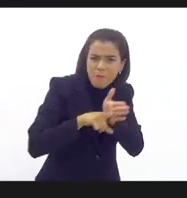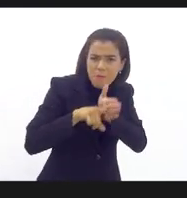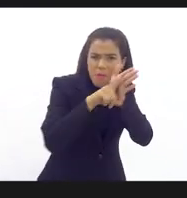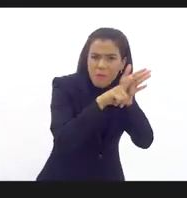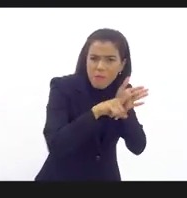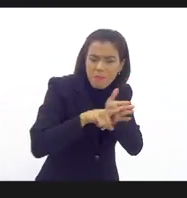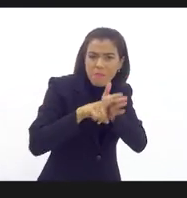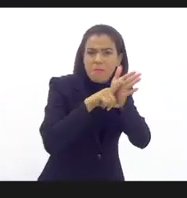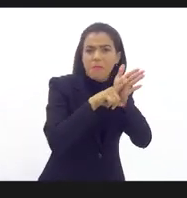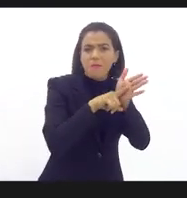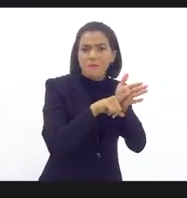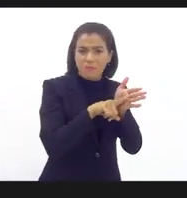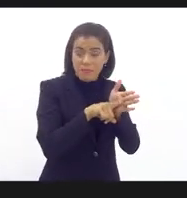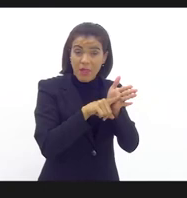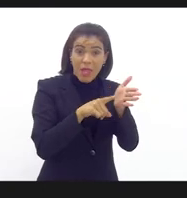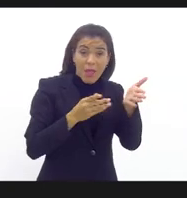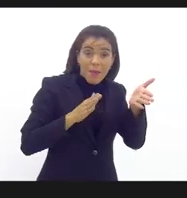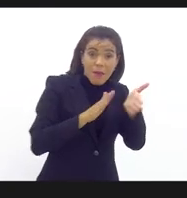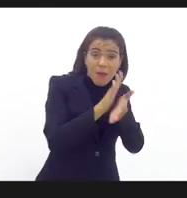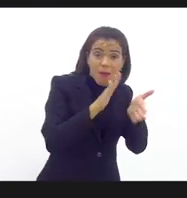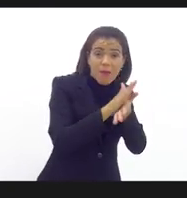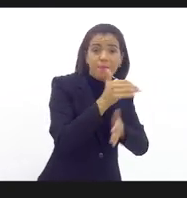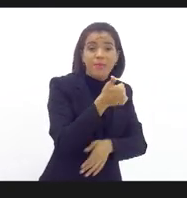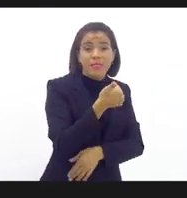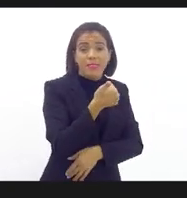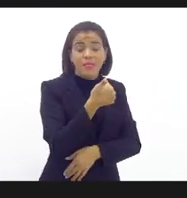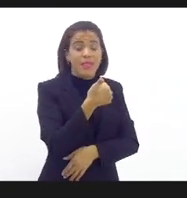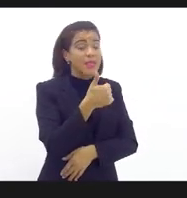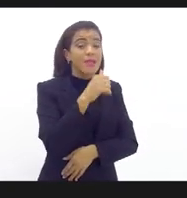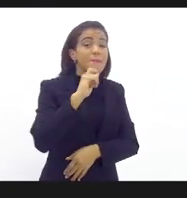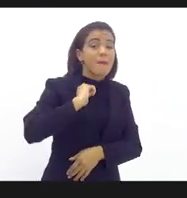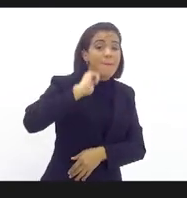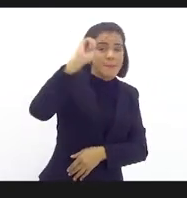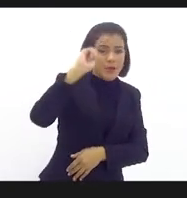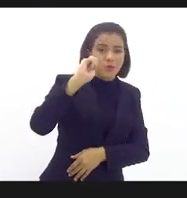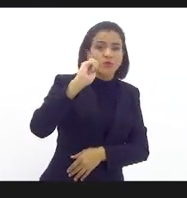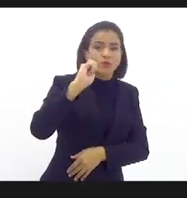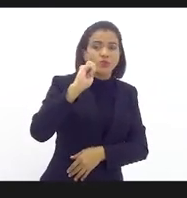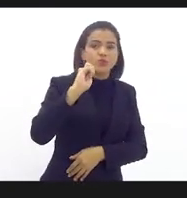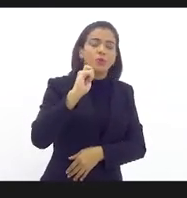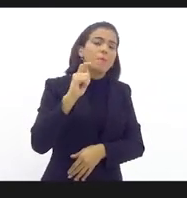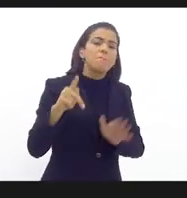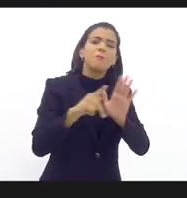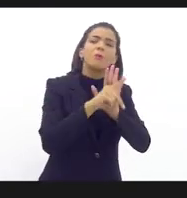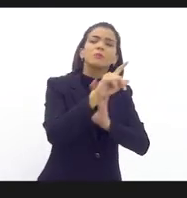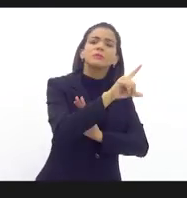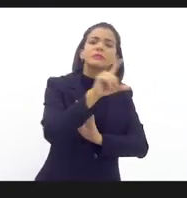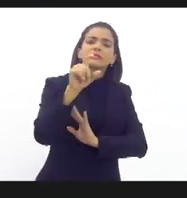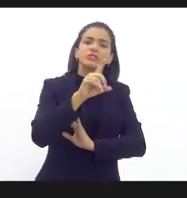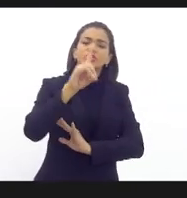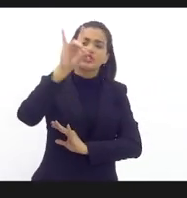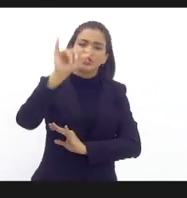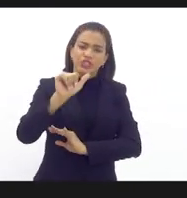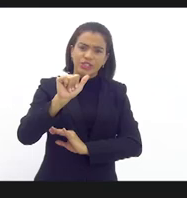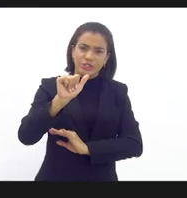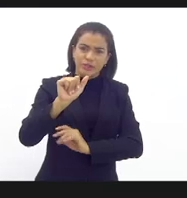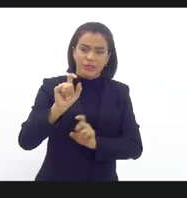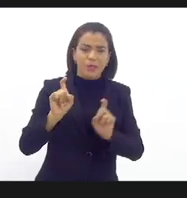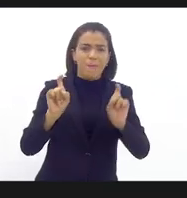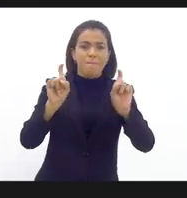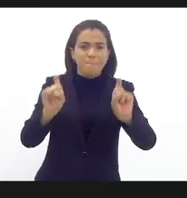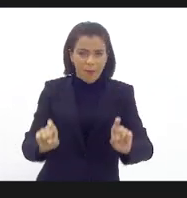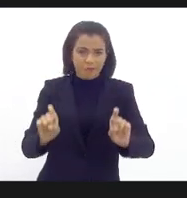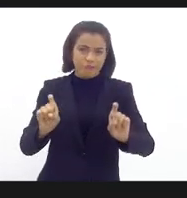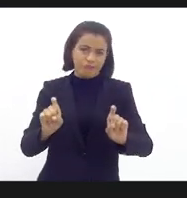lançamos em abril no contexto dos 100 dias do governo federal com a intenção de colaborar